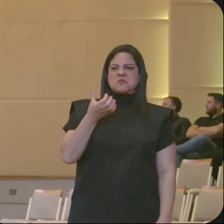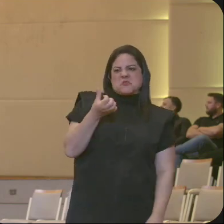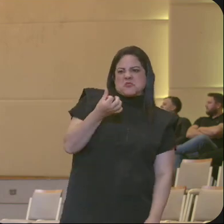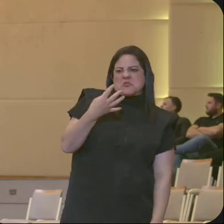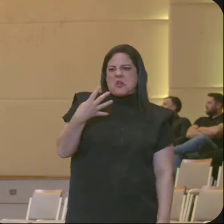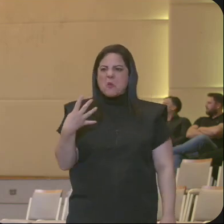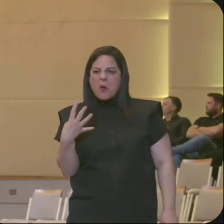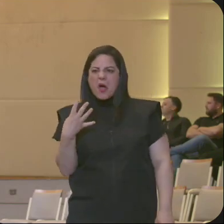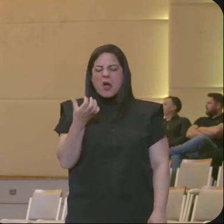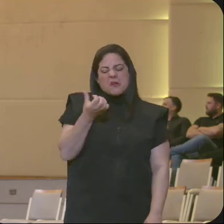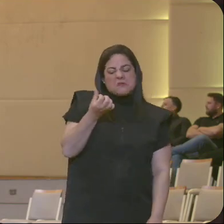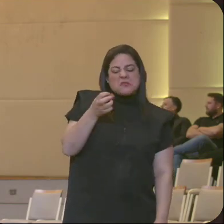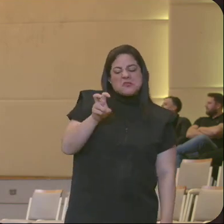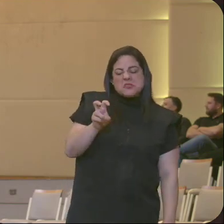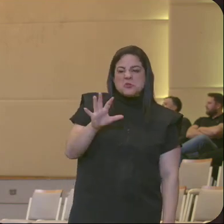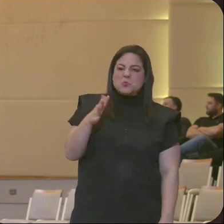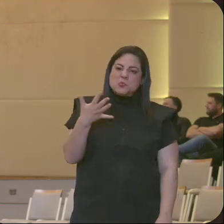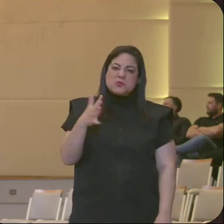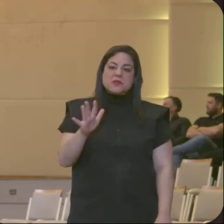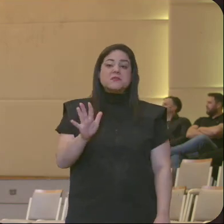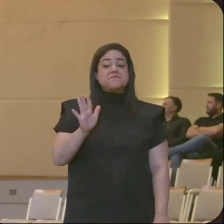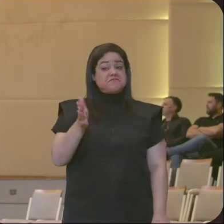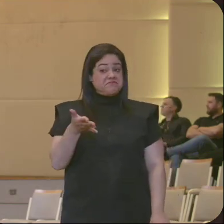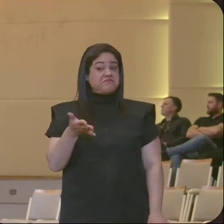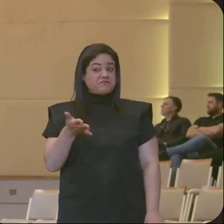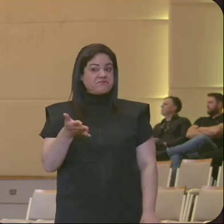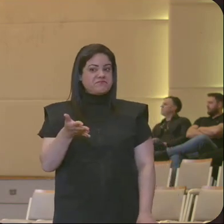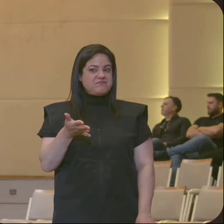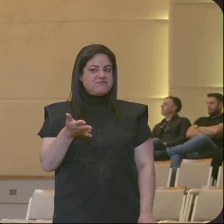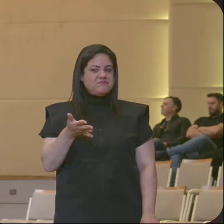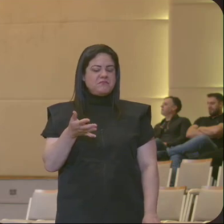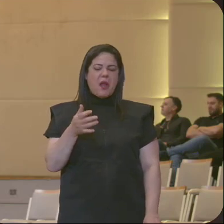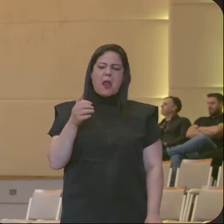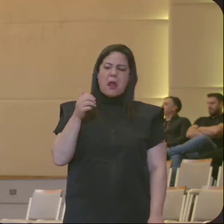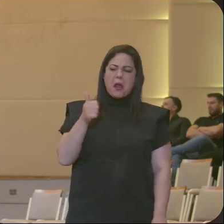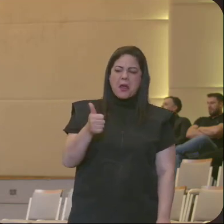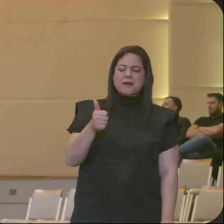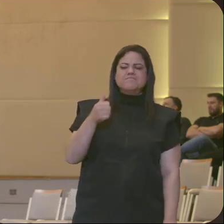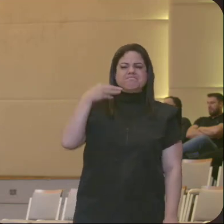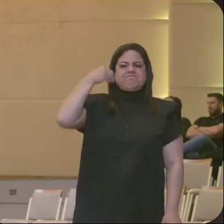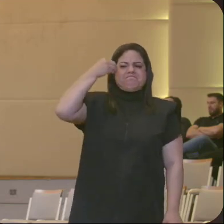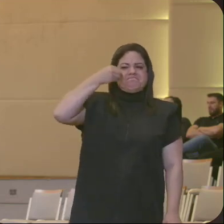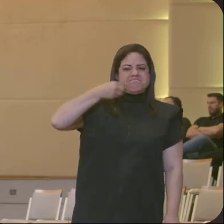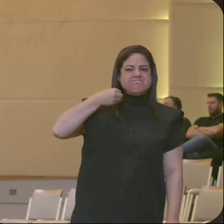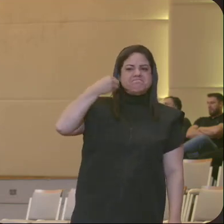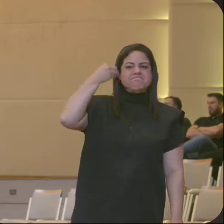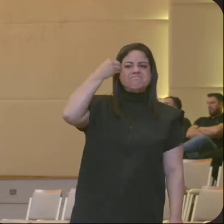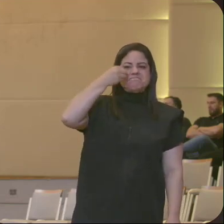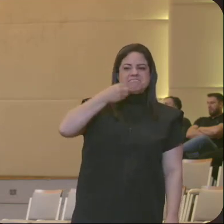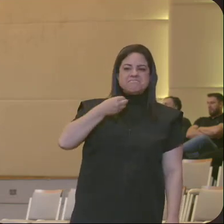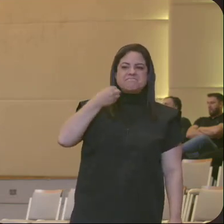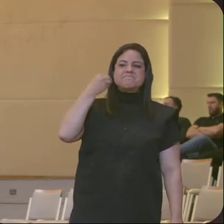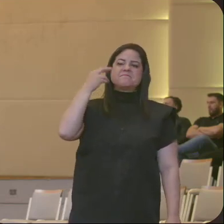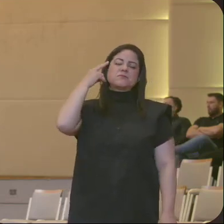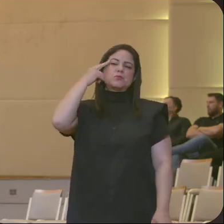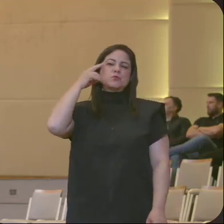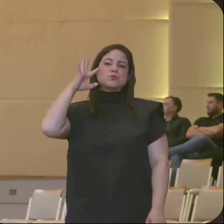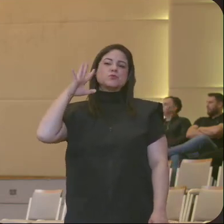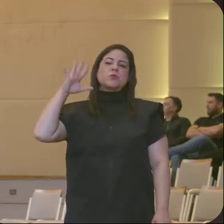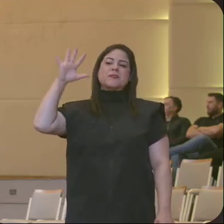64, 65 anos, Paulo ele estava bem demais, ele estava vivendo o seu sonho